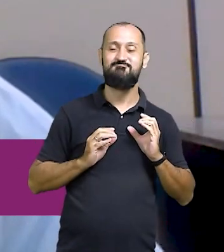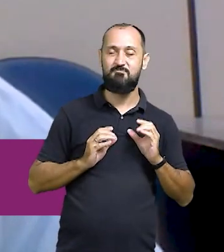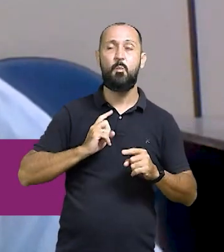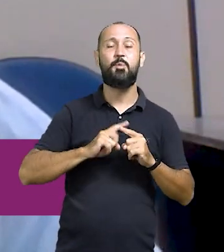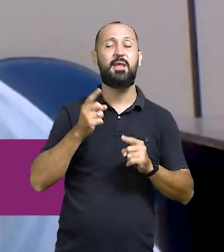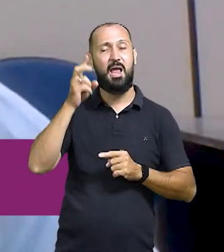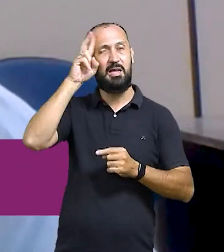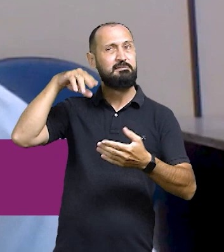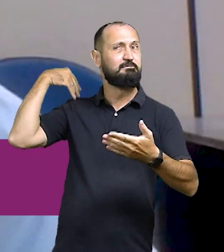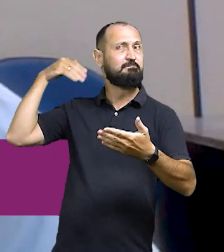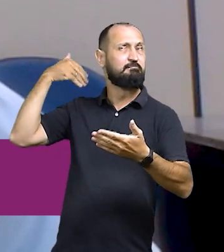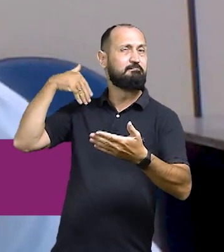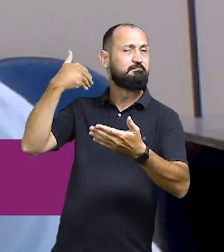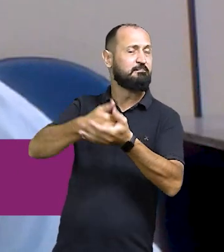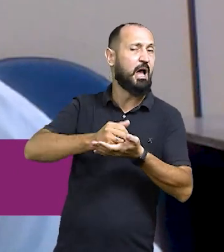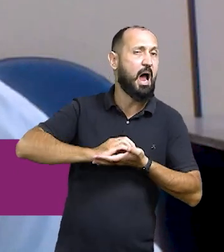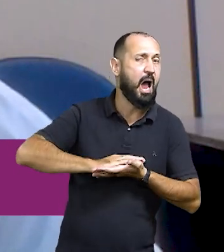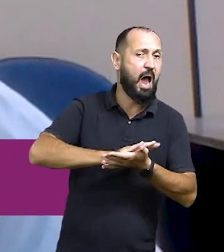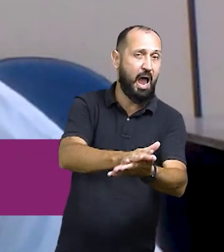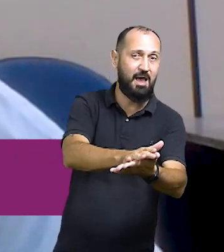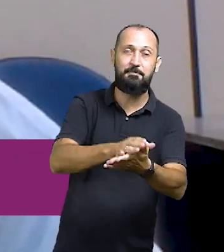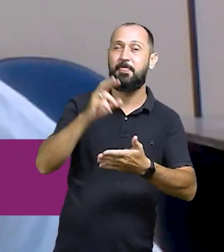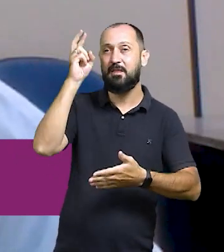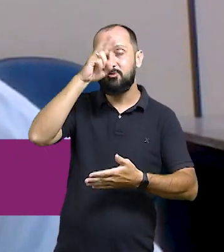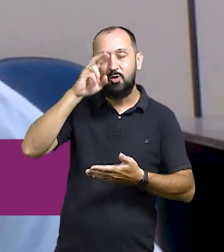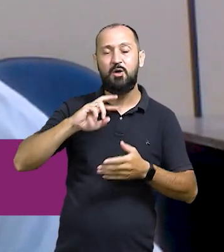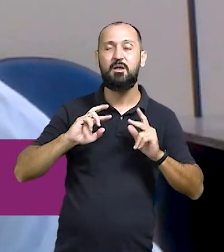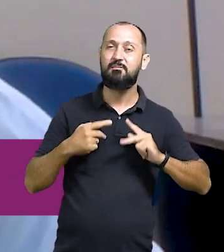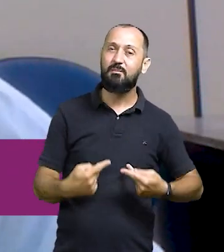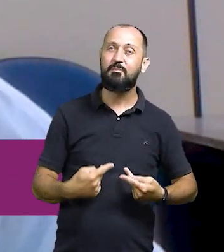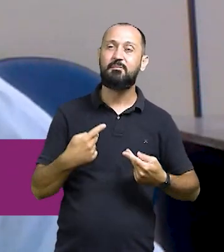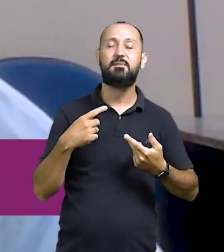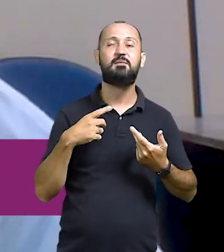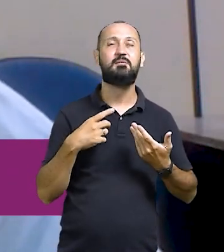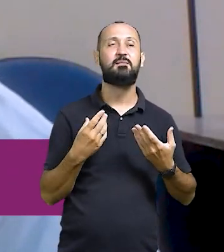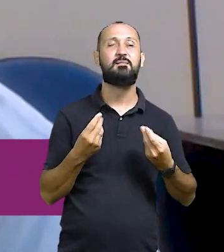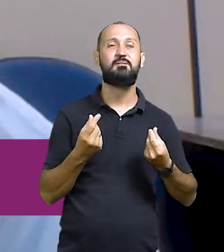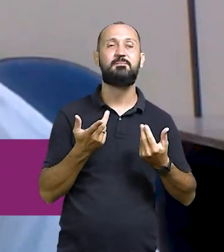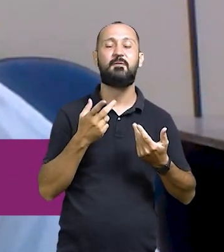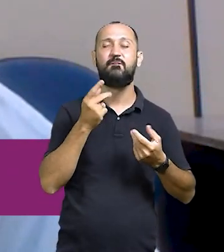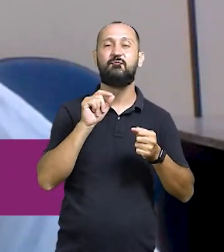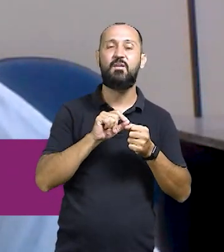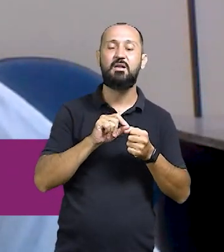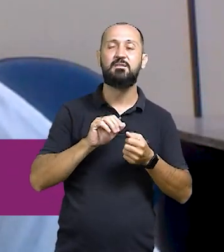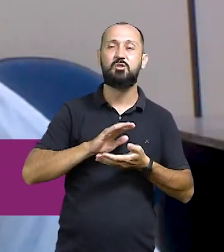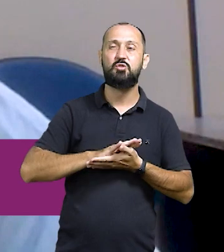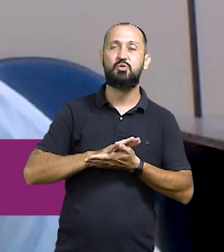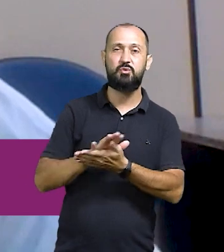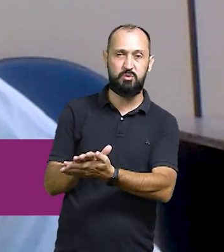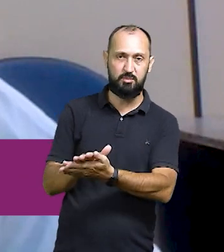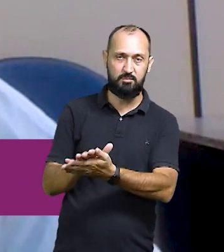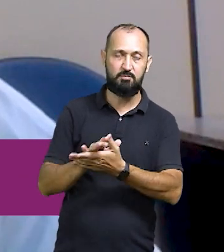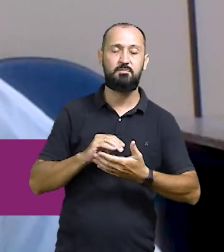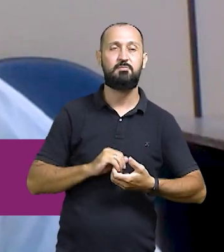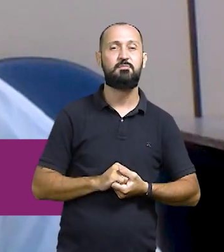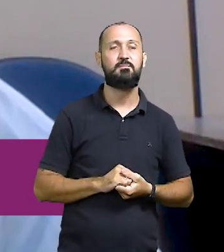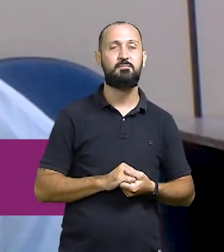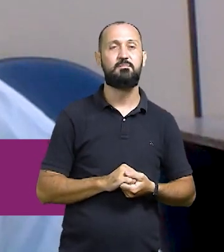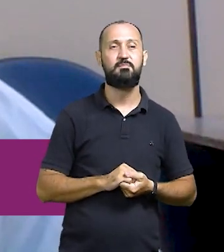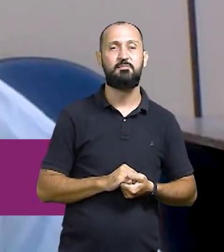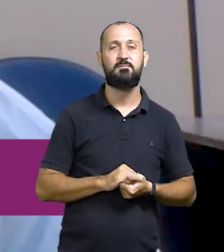disse, nós somos a maioria da população. Então, ter uma Secretaria de Cidadania que vai propor políticas públicas específicas para a